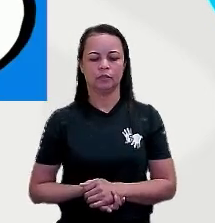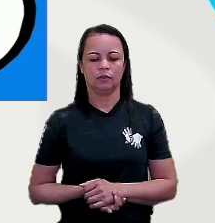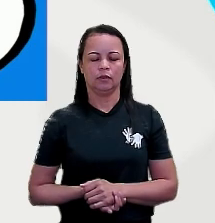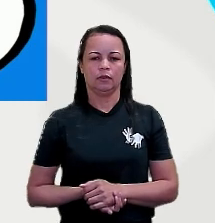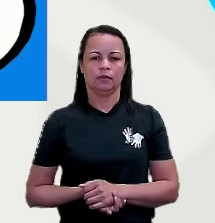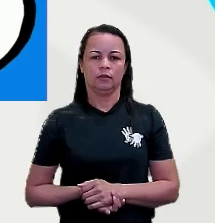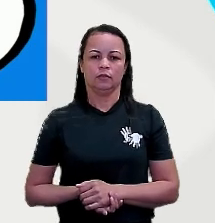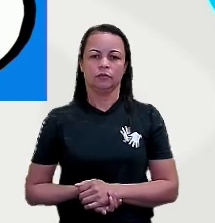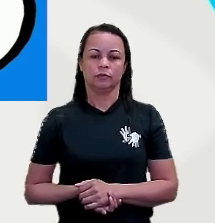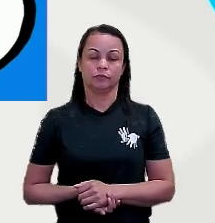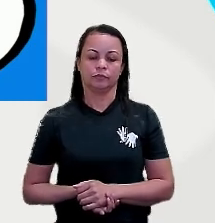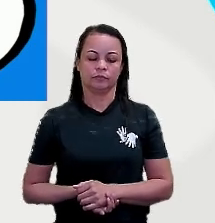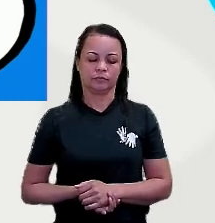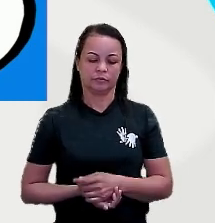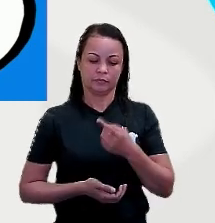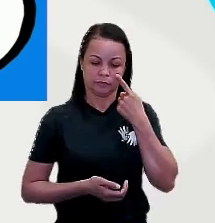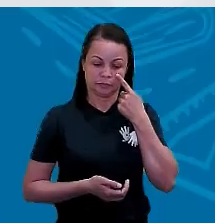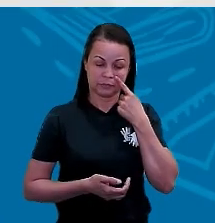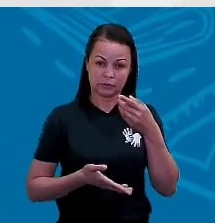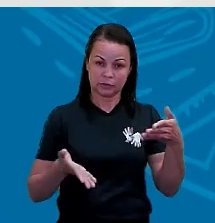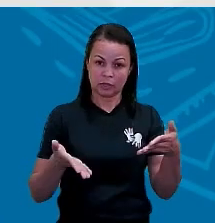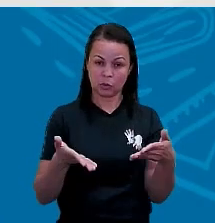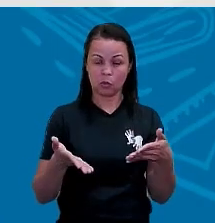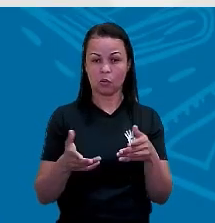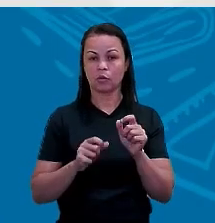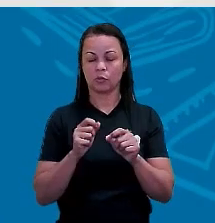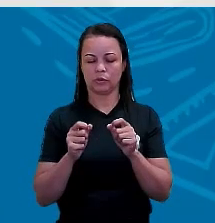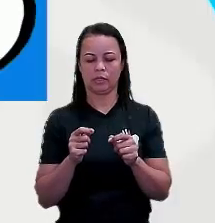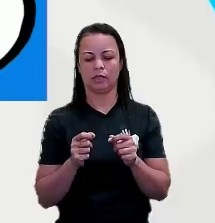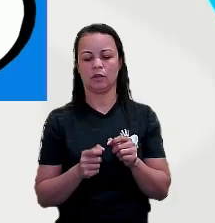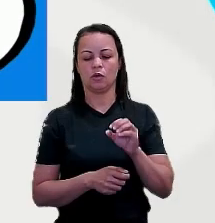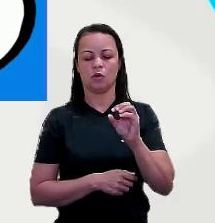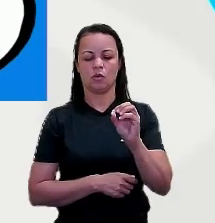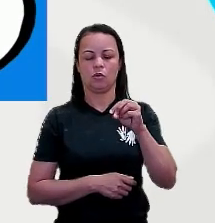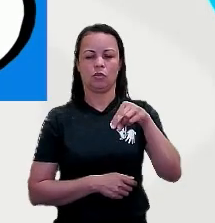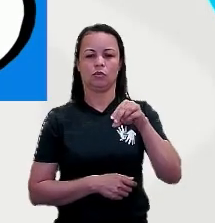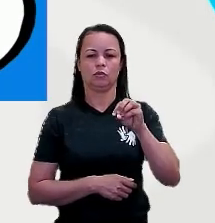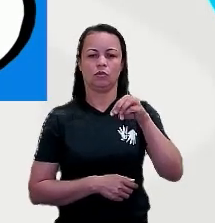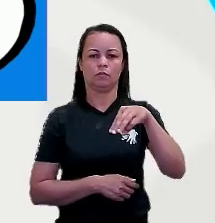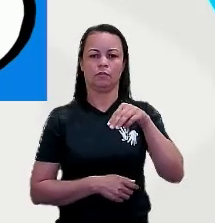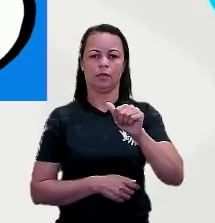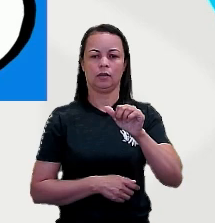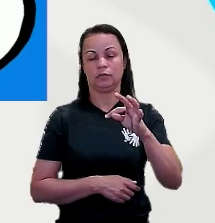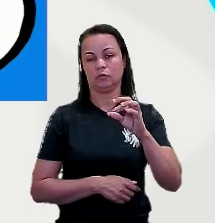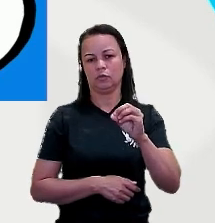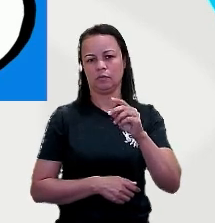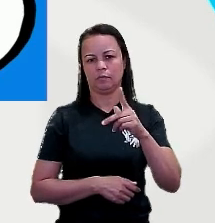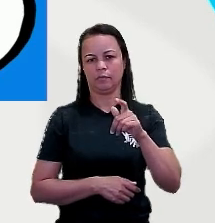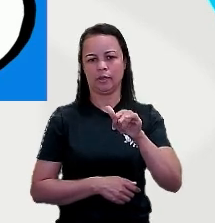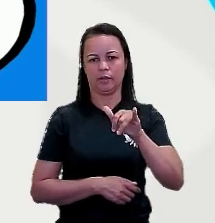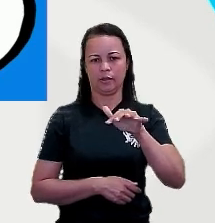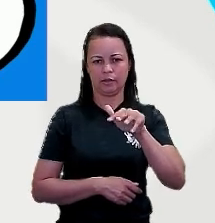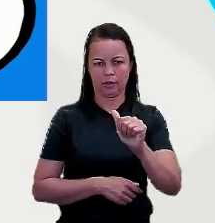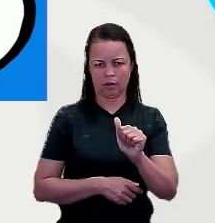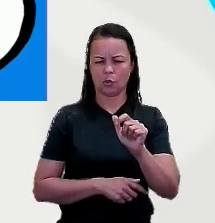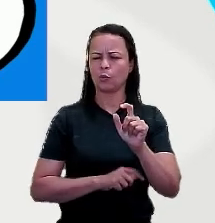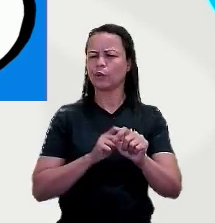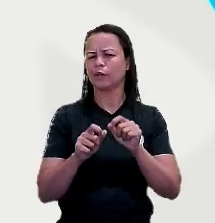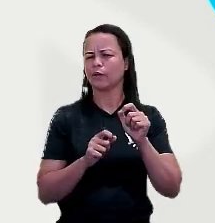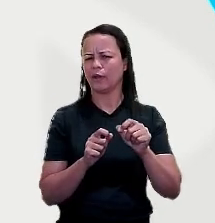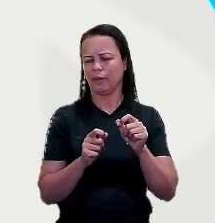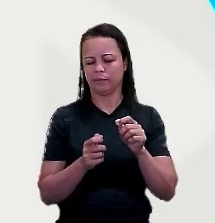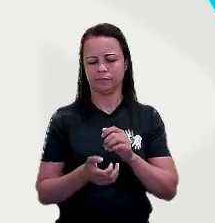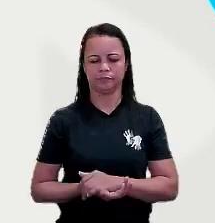Então, aqui, ó, vemos agora as onomatopeias. O que é onomatopeia? Vamos ver o que